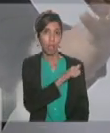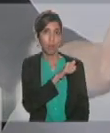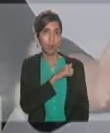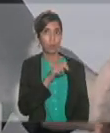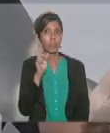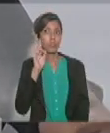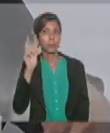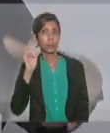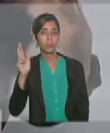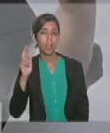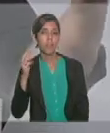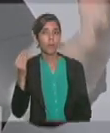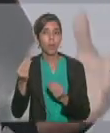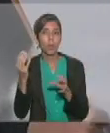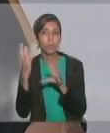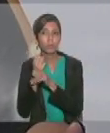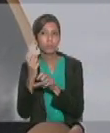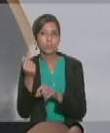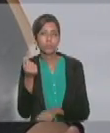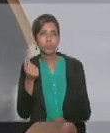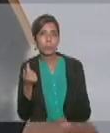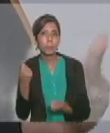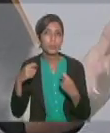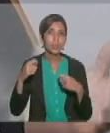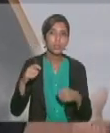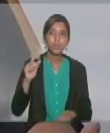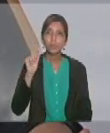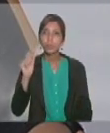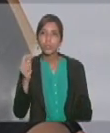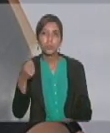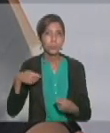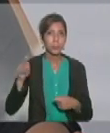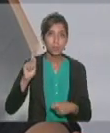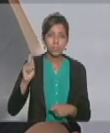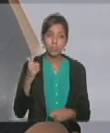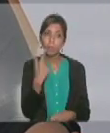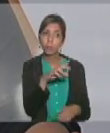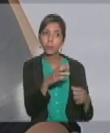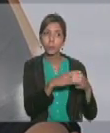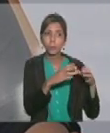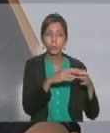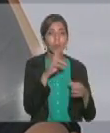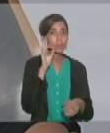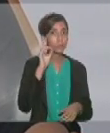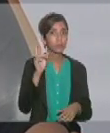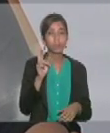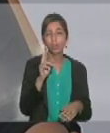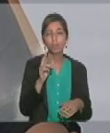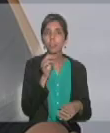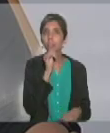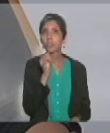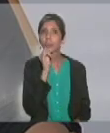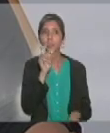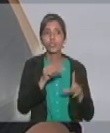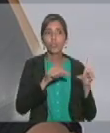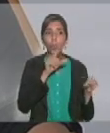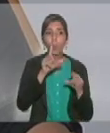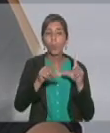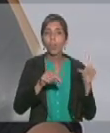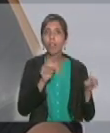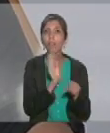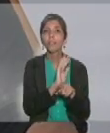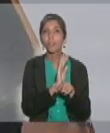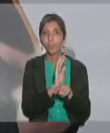ficar responsável pelo orçamento desse projeto, o que eu preciso, o que eu não preciso. O outro grupo vai ficar responsável, por exemplo, pela seleção